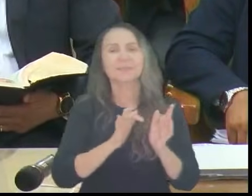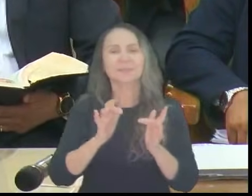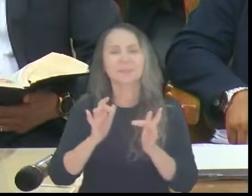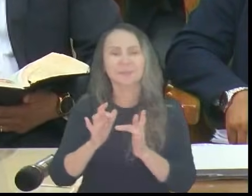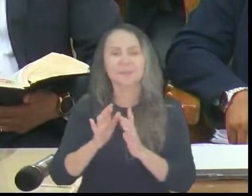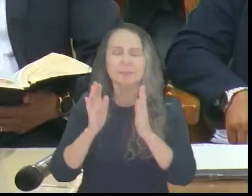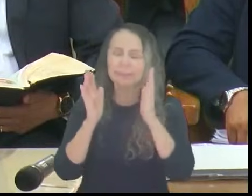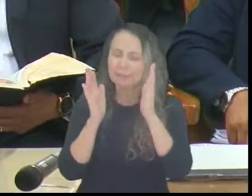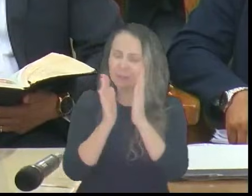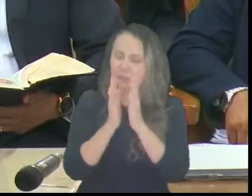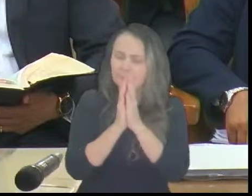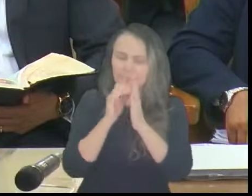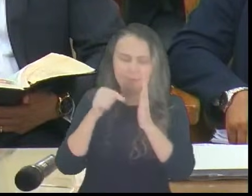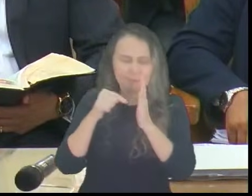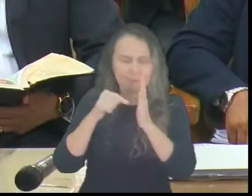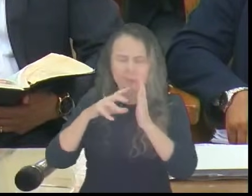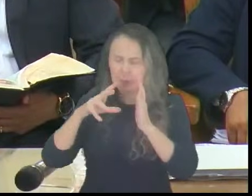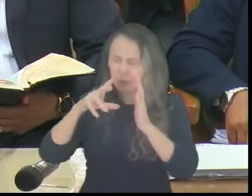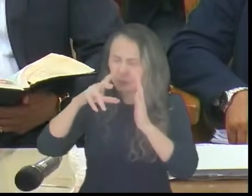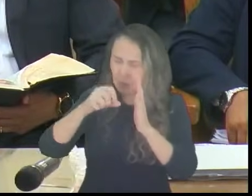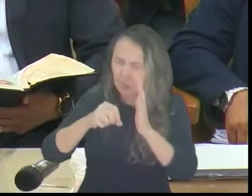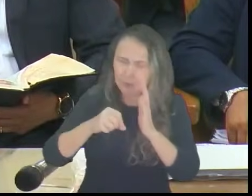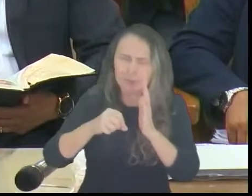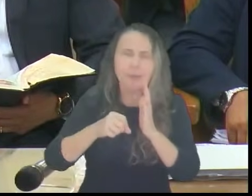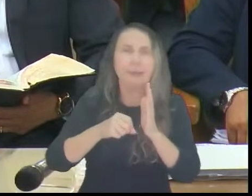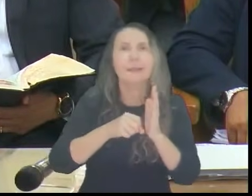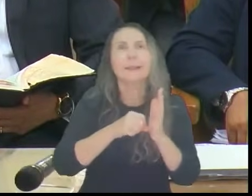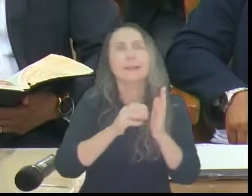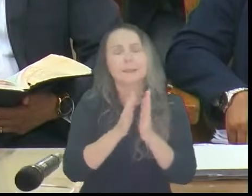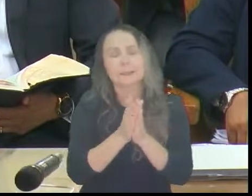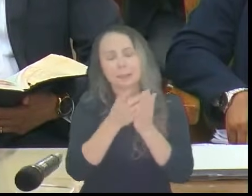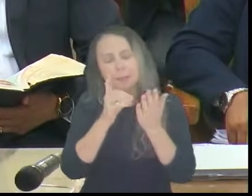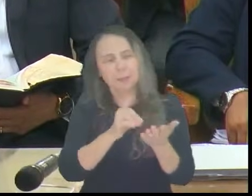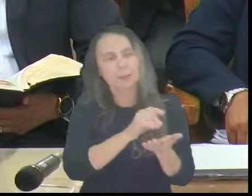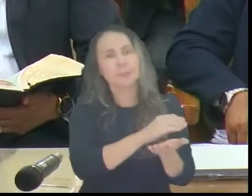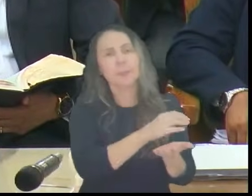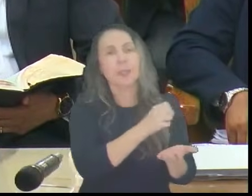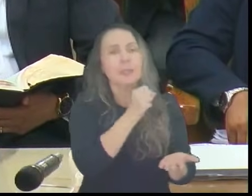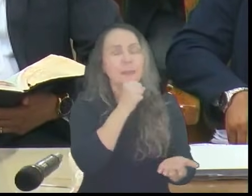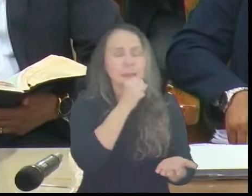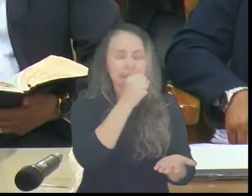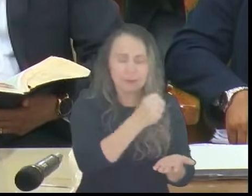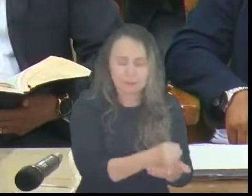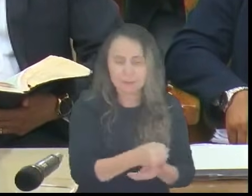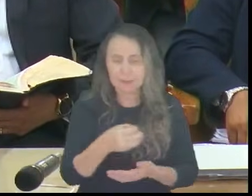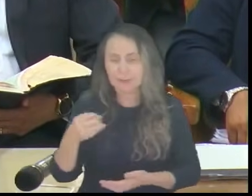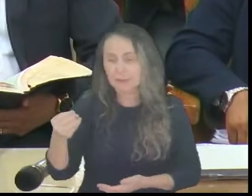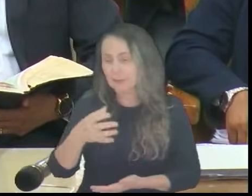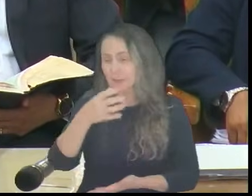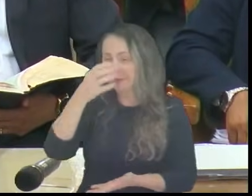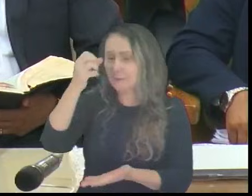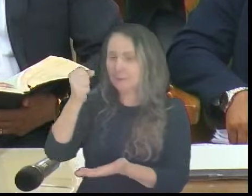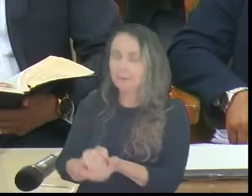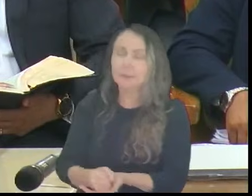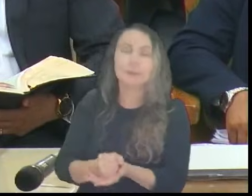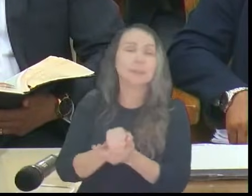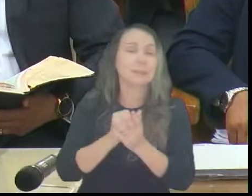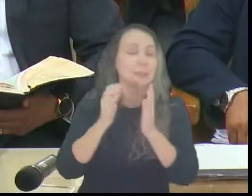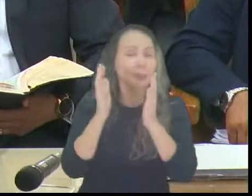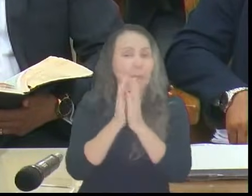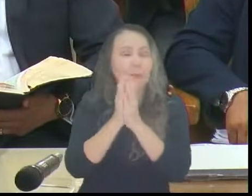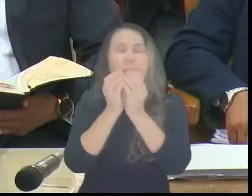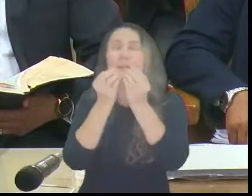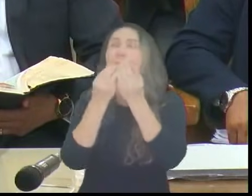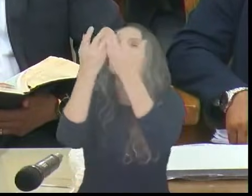Toda oração na Bíblia, do Antigo ao Novo Testamento, é dirigida a Deus. Senhor,